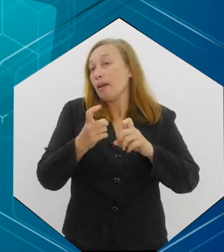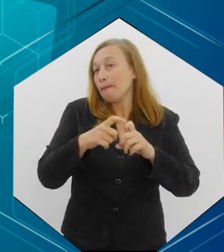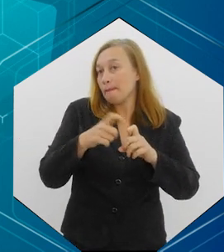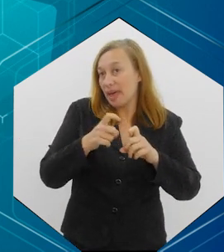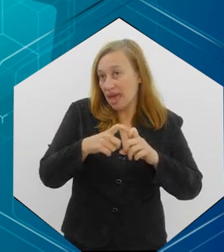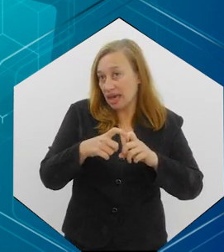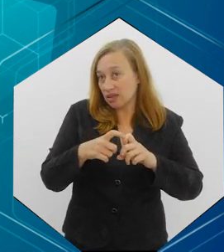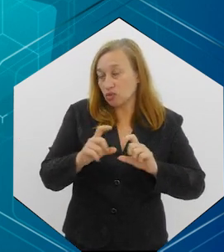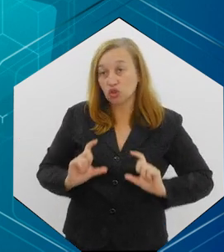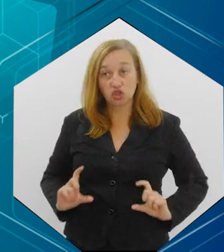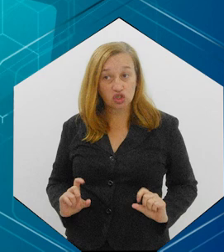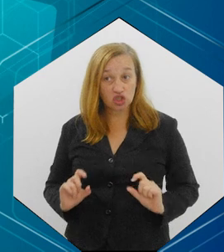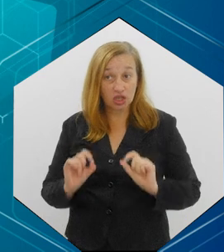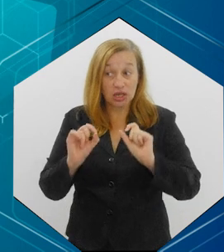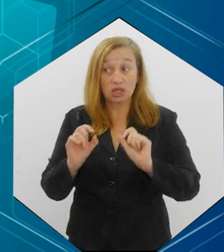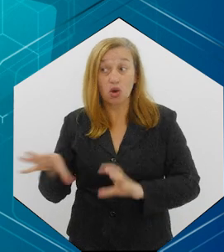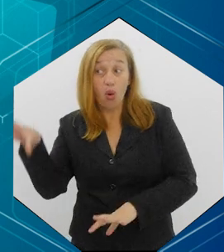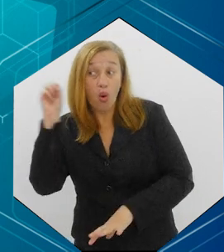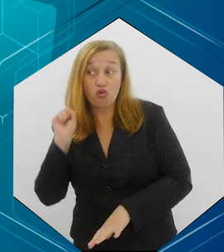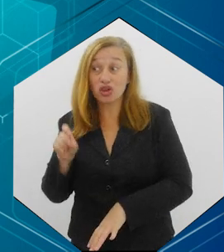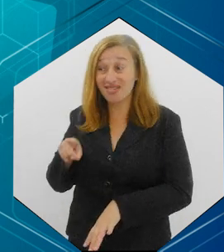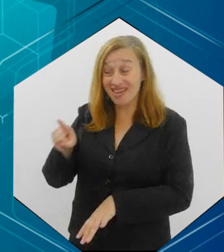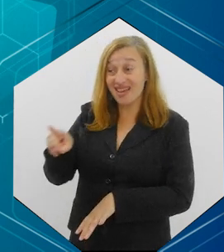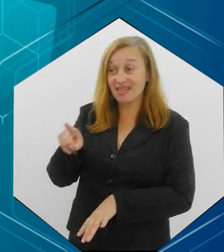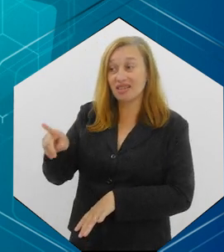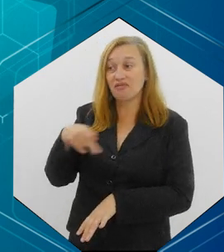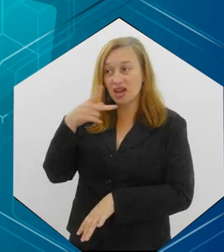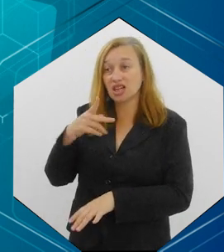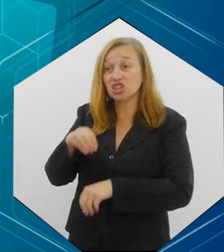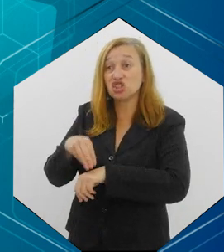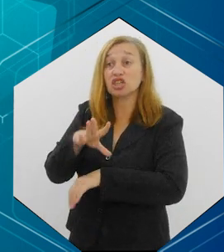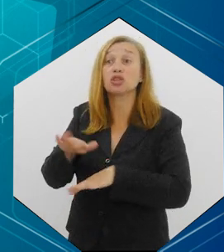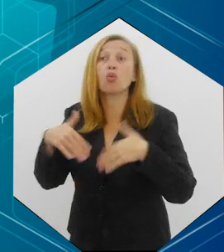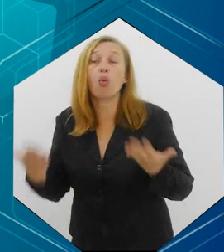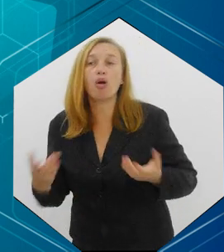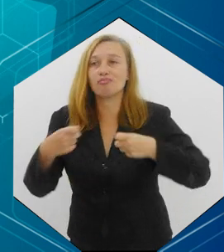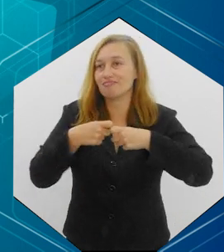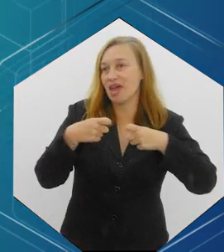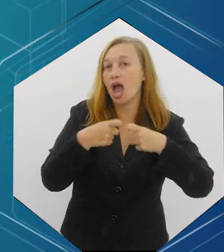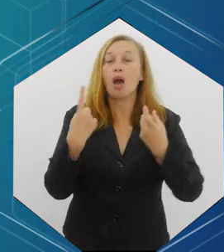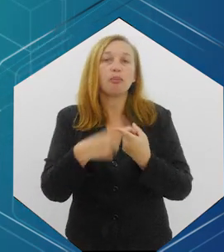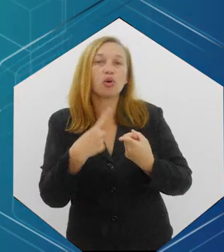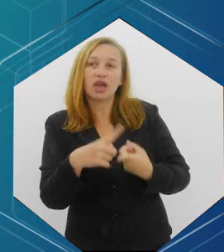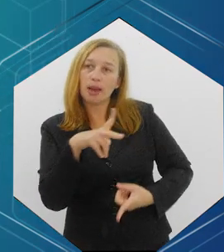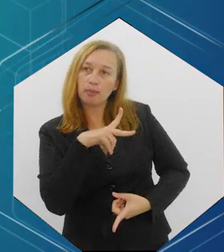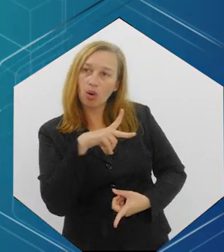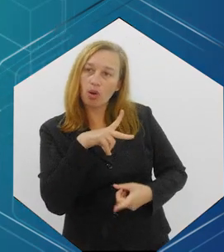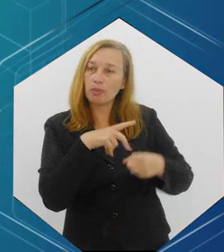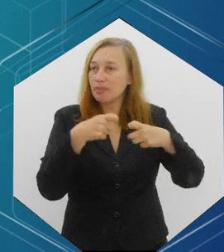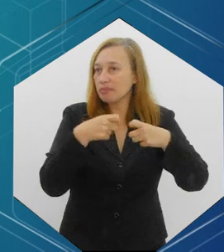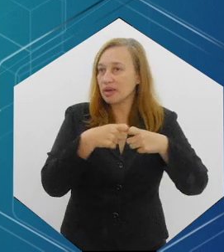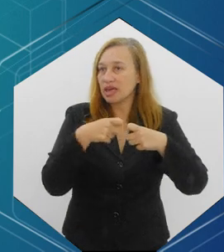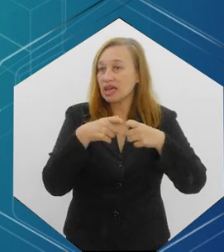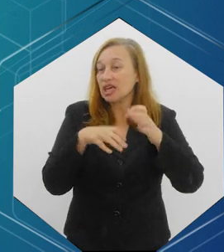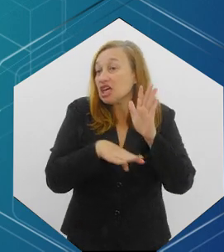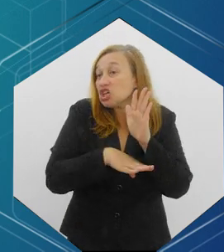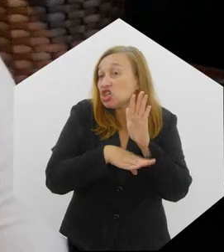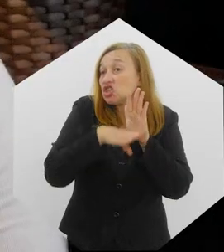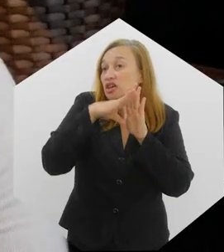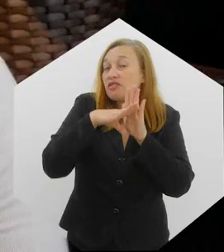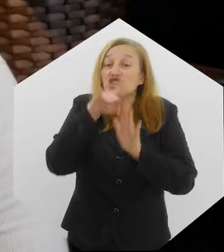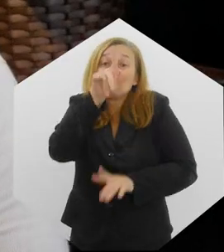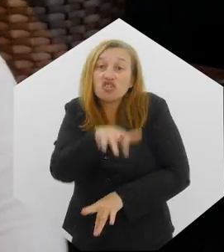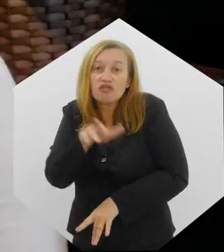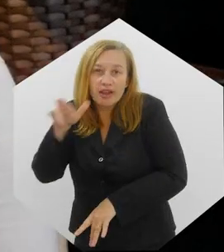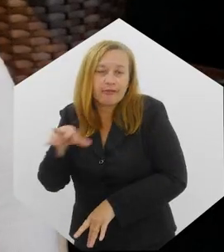angiologista e falo: ó, escuta o que esse profissional tem a falar, o que ele indicar está indicado. Porque a própria meia tem diferentes